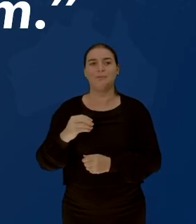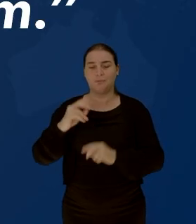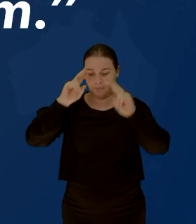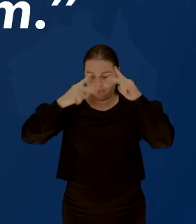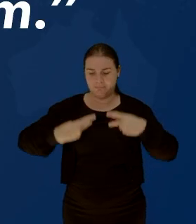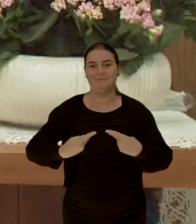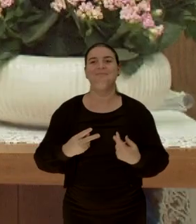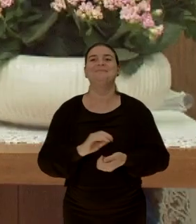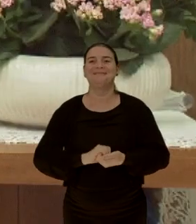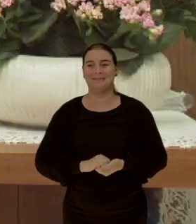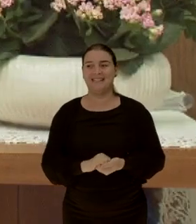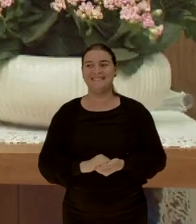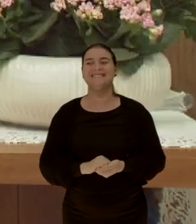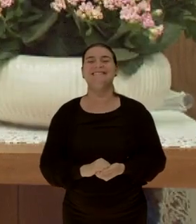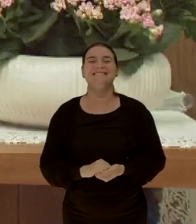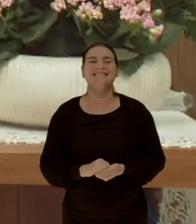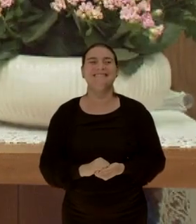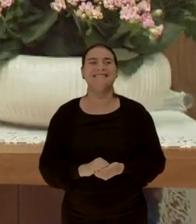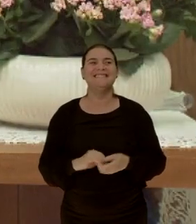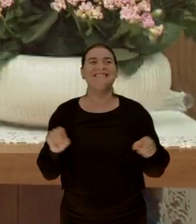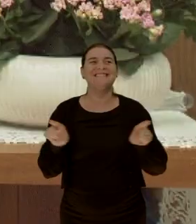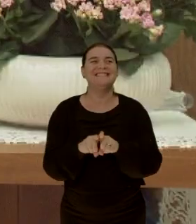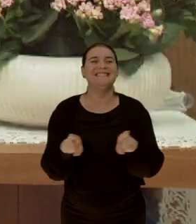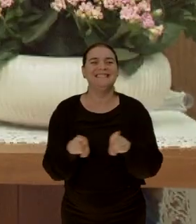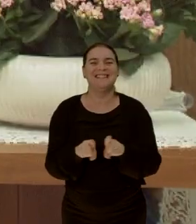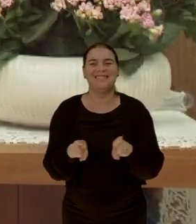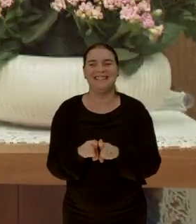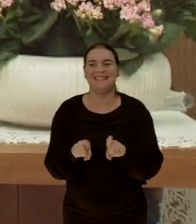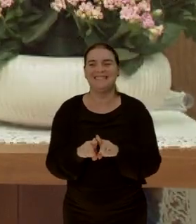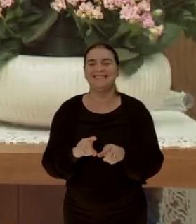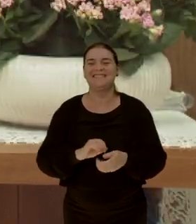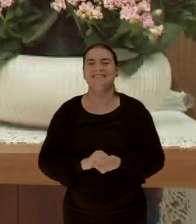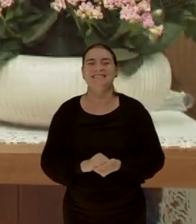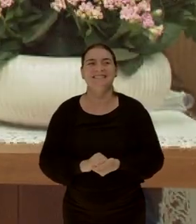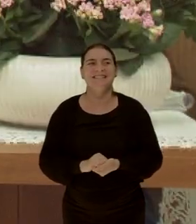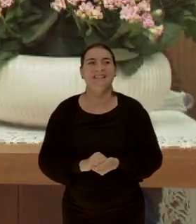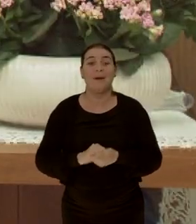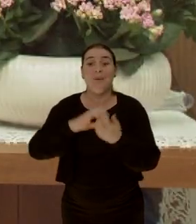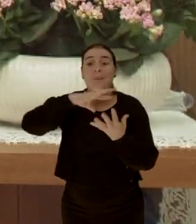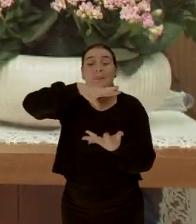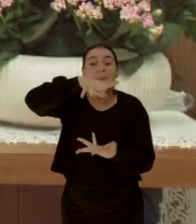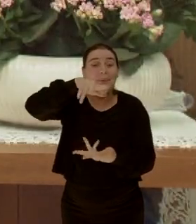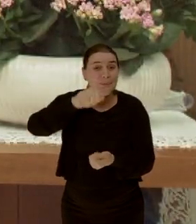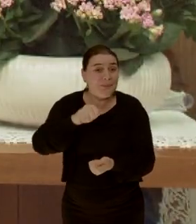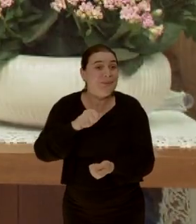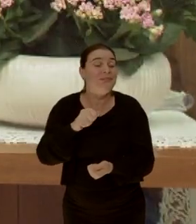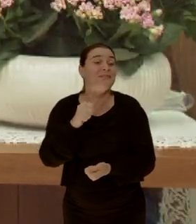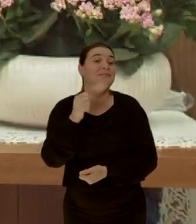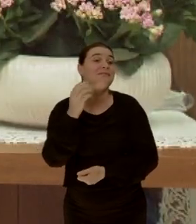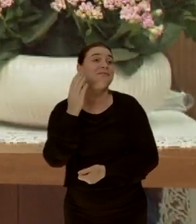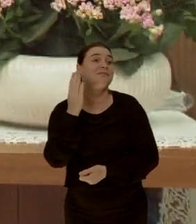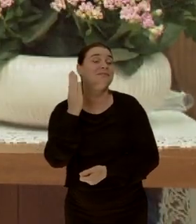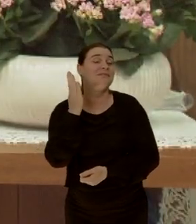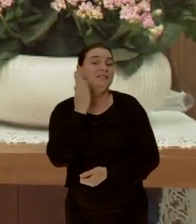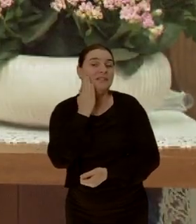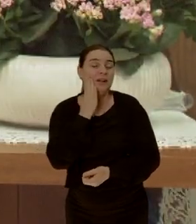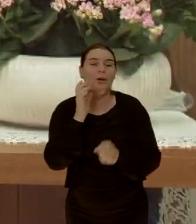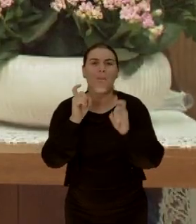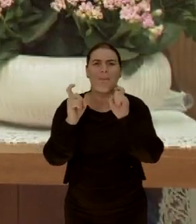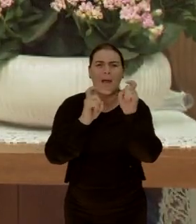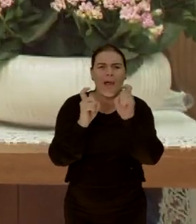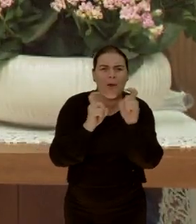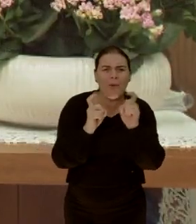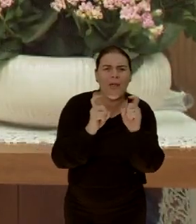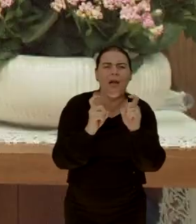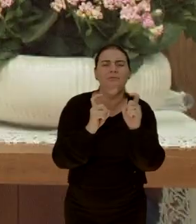acontecer. Estão acontecendo. O mundo não está sabendo. Há dias atrás tivemos uma reunião e nós mostramos